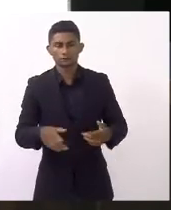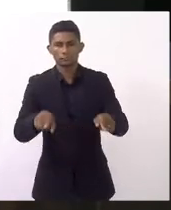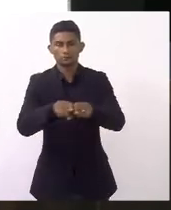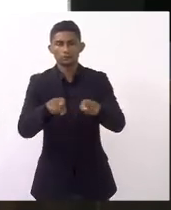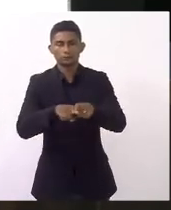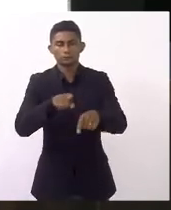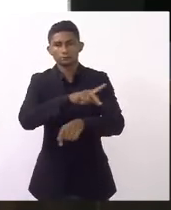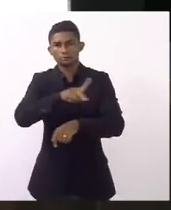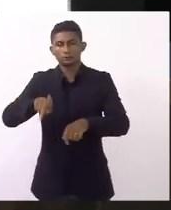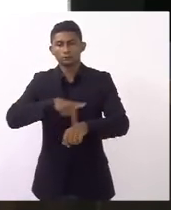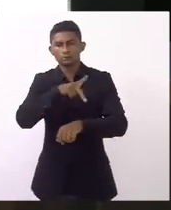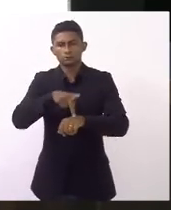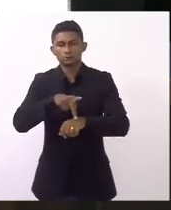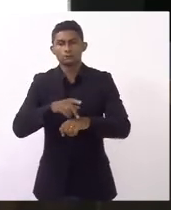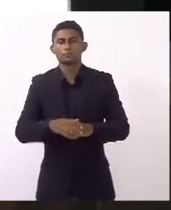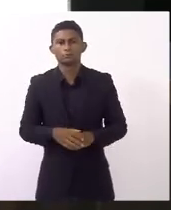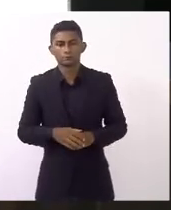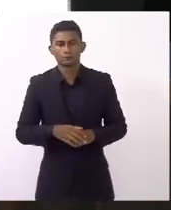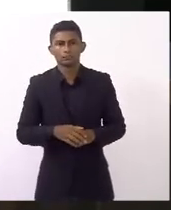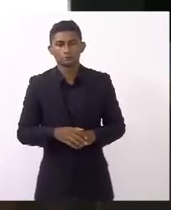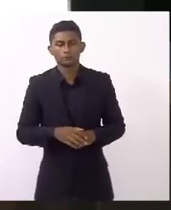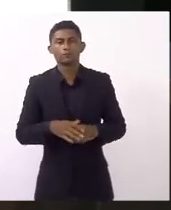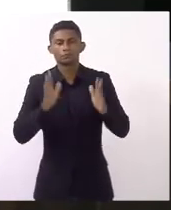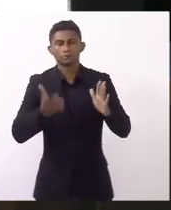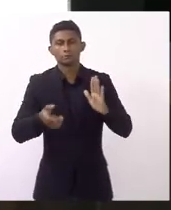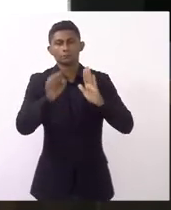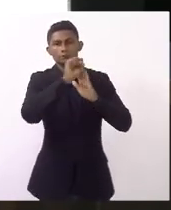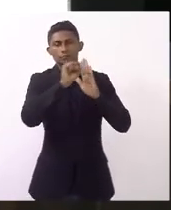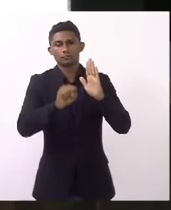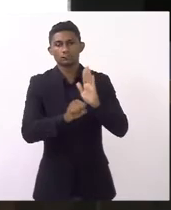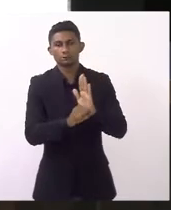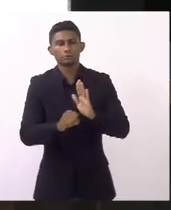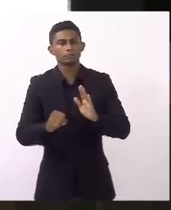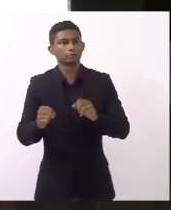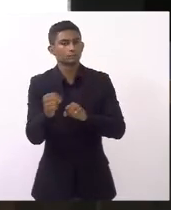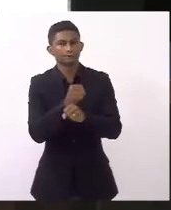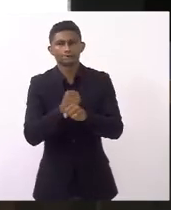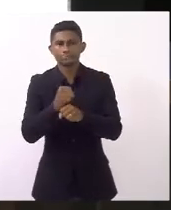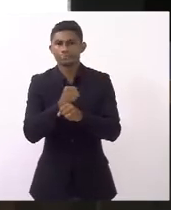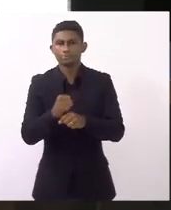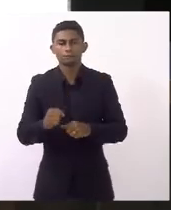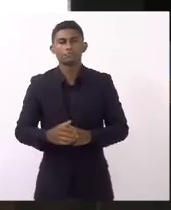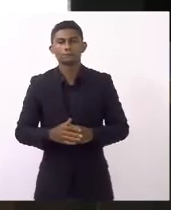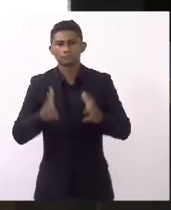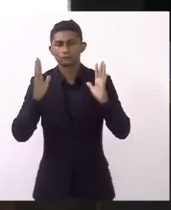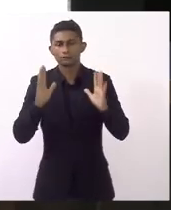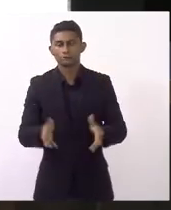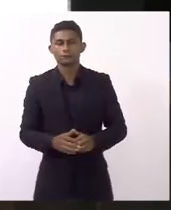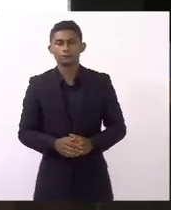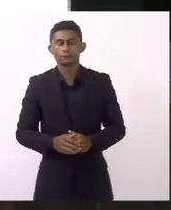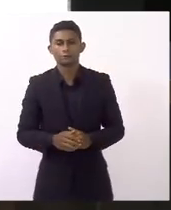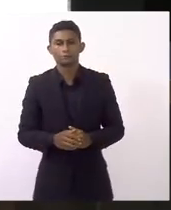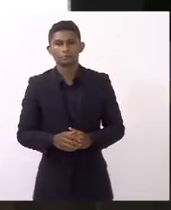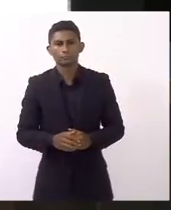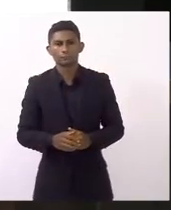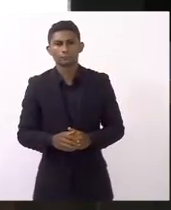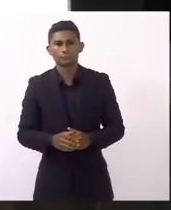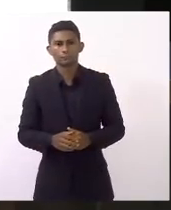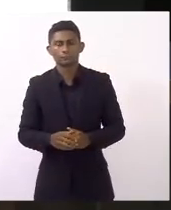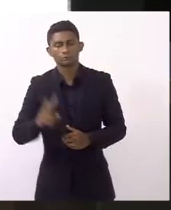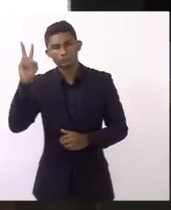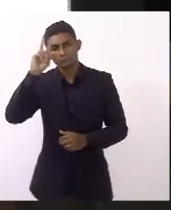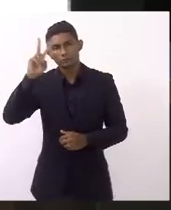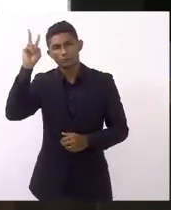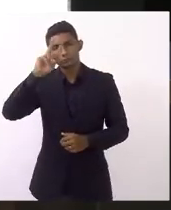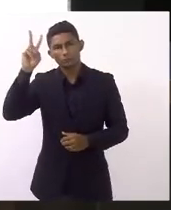história de um país que durante séculos me apagou da sua